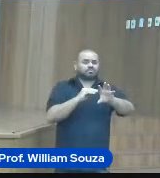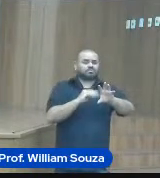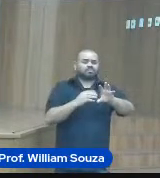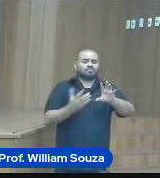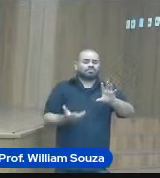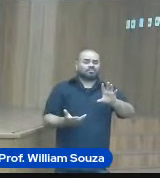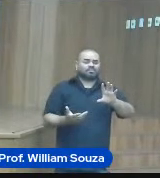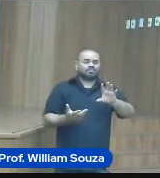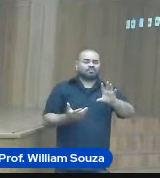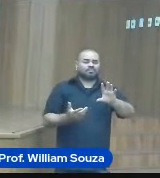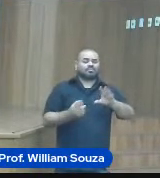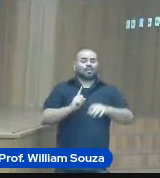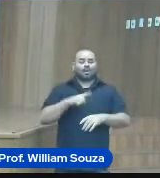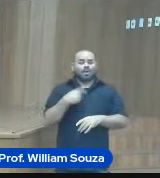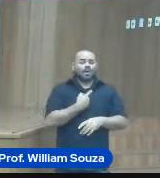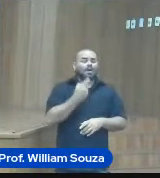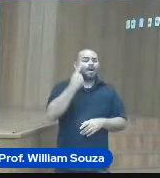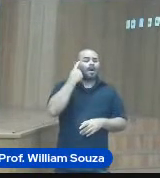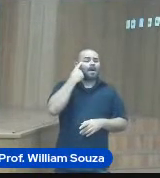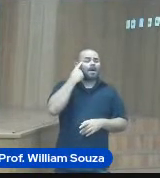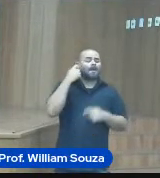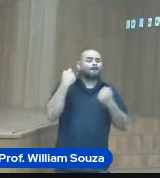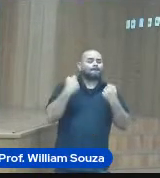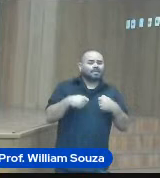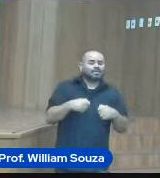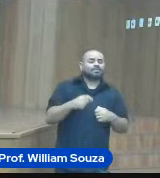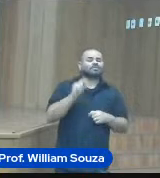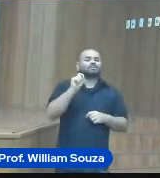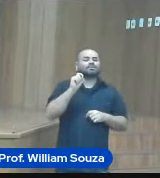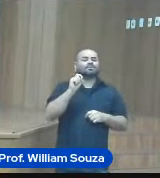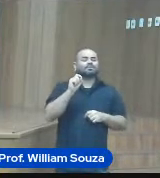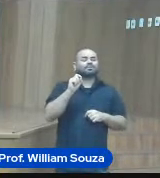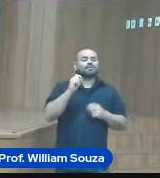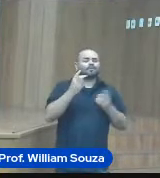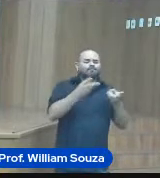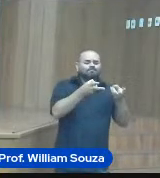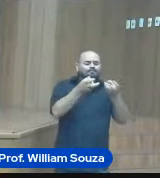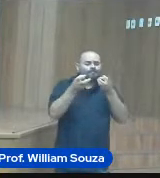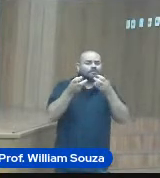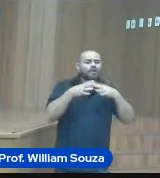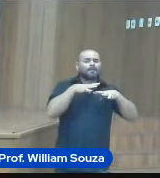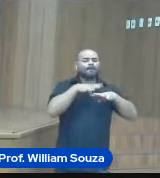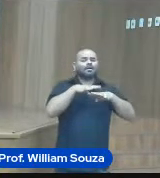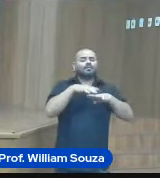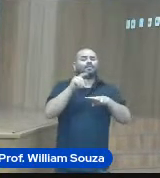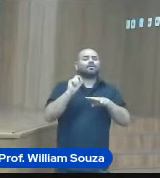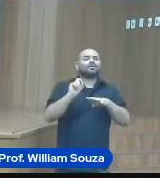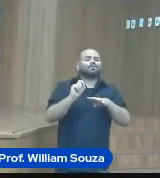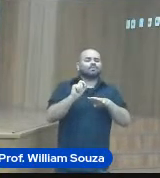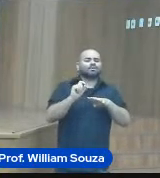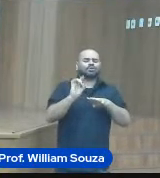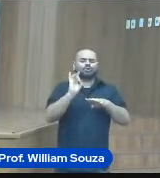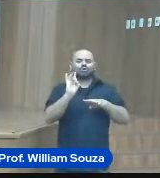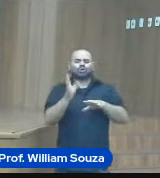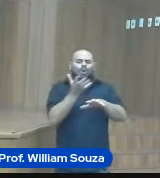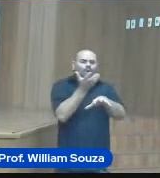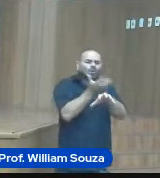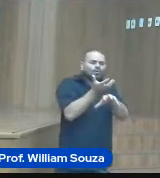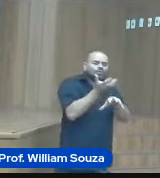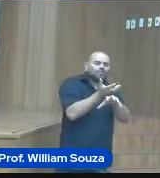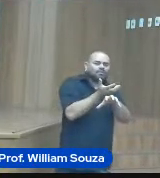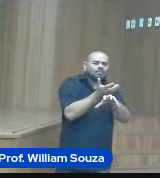de alguma maneira, ver a matemática não como uma disciplina ou um corpo